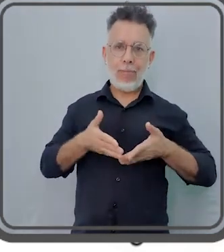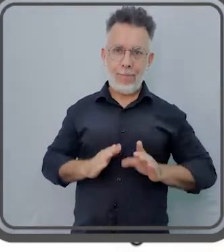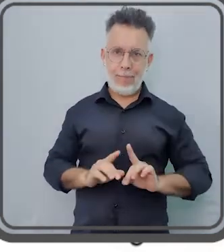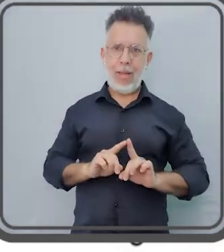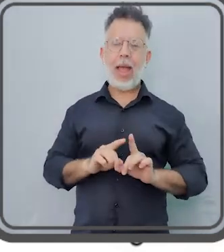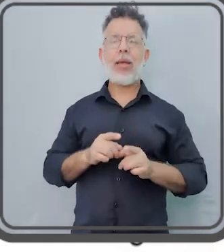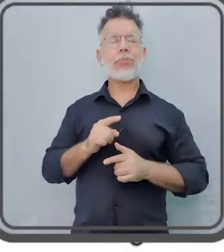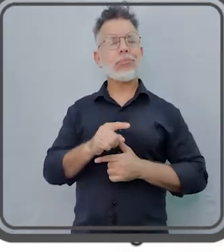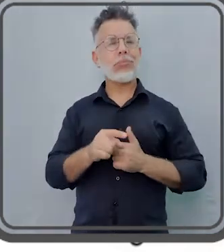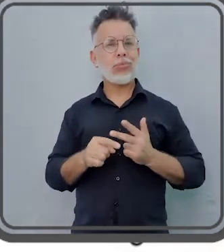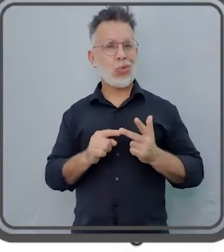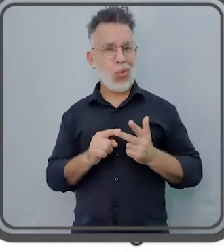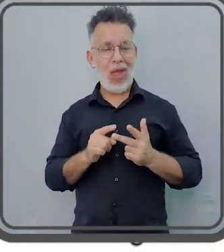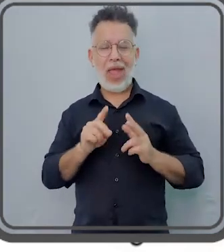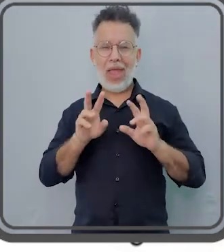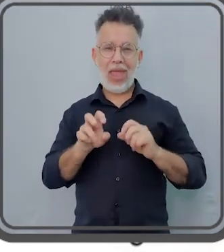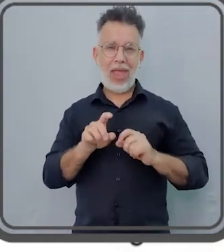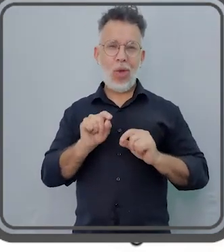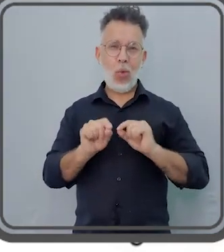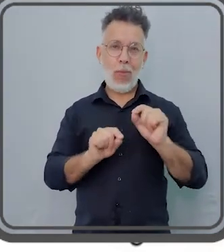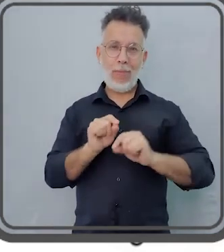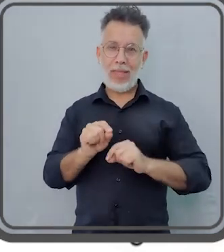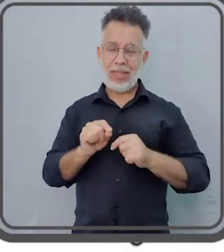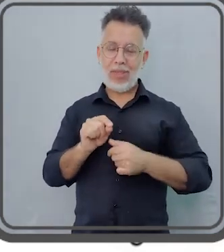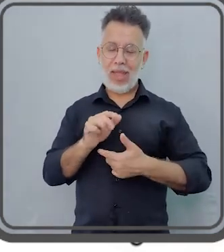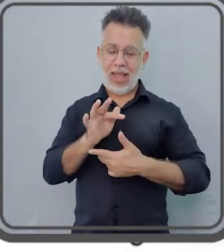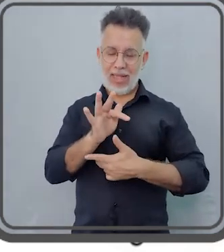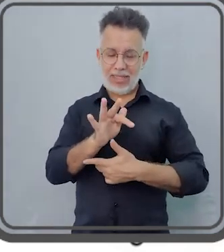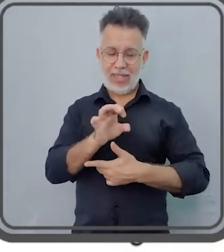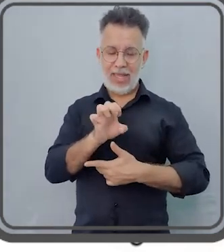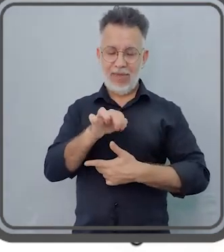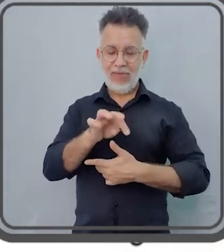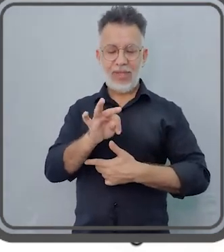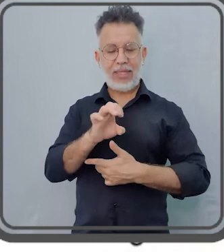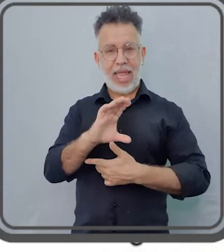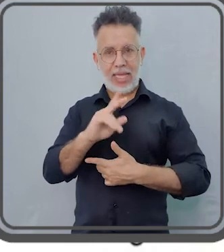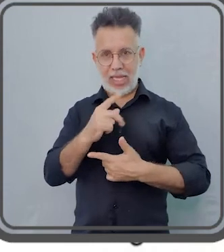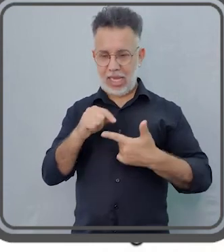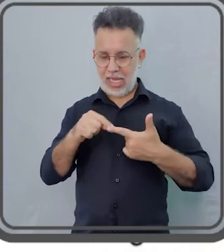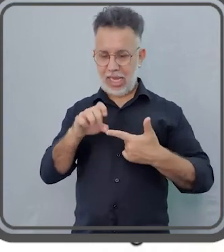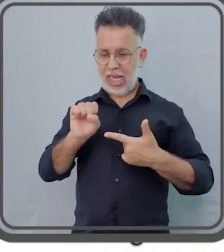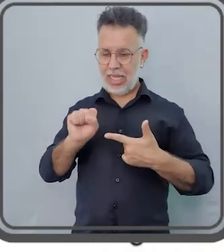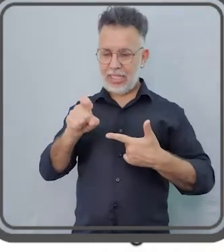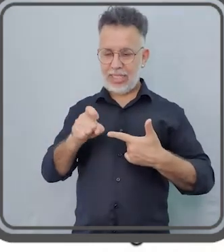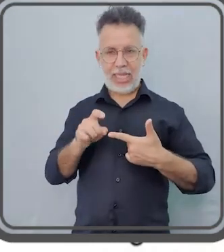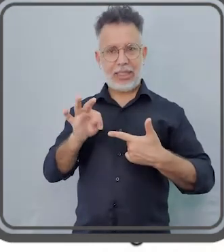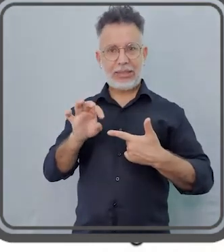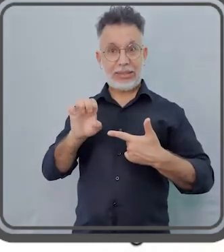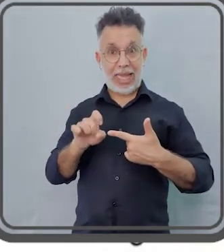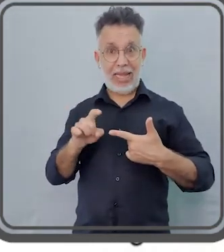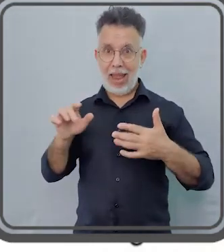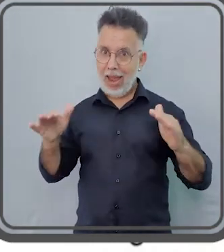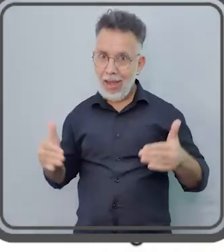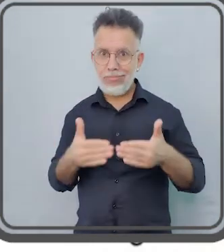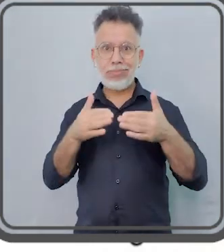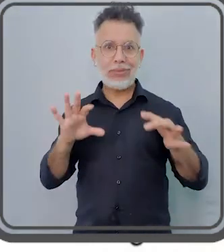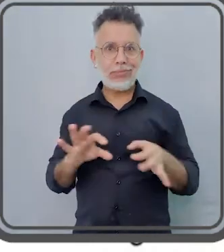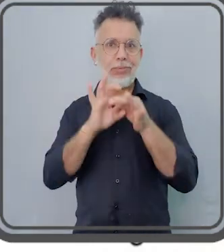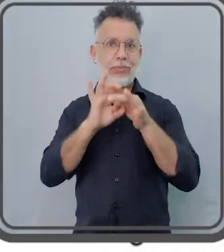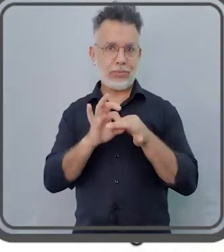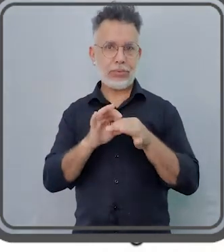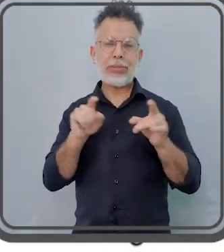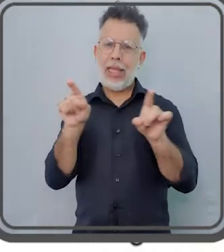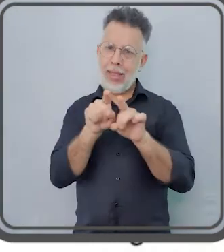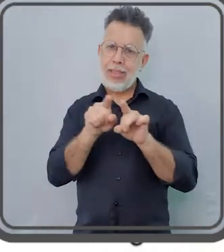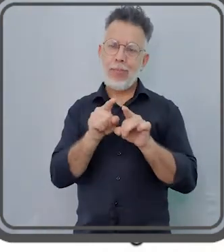que, em algum momento, as sextechs e fintechs se esbarram. Porque quando a gente fala de saúde feminina, a gente também passa por sexualidade, né? E